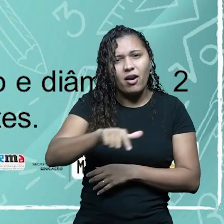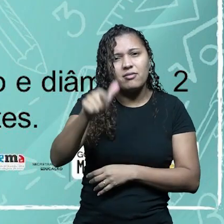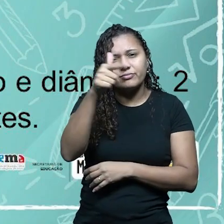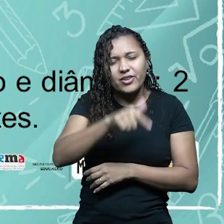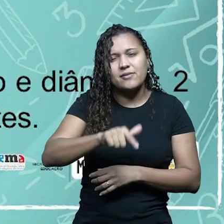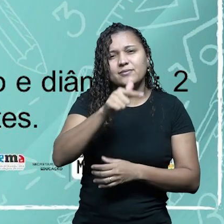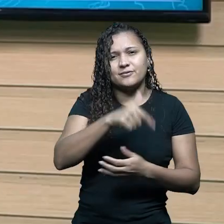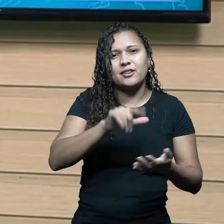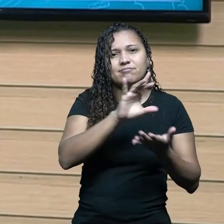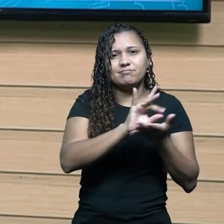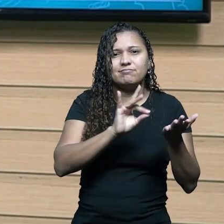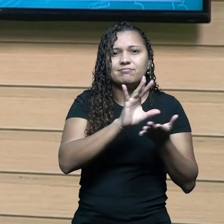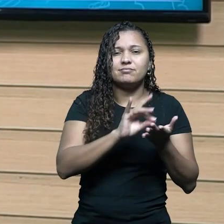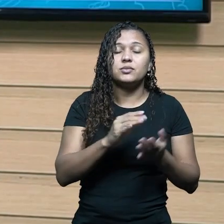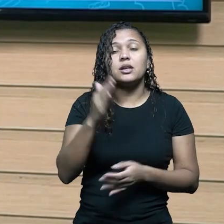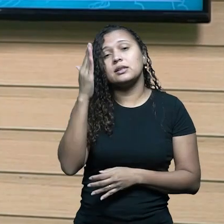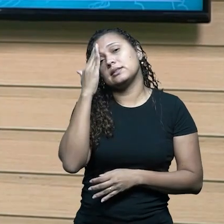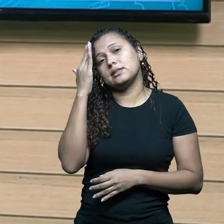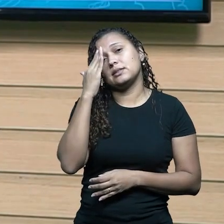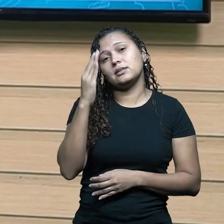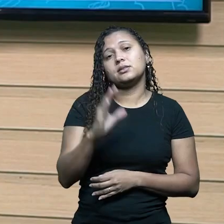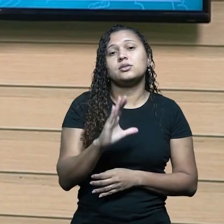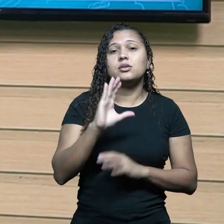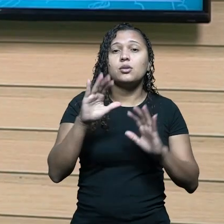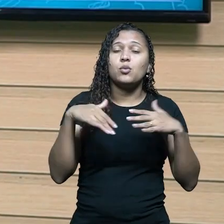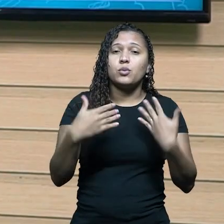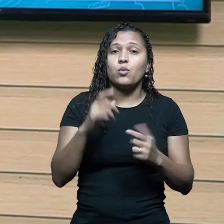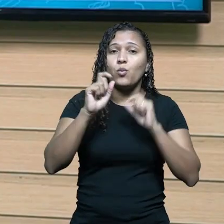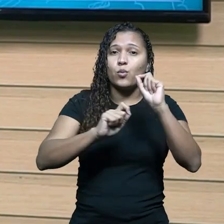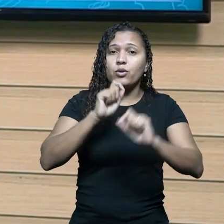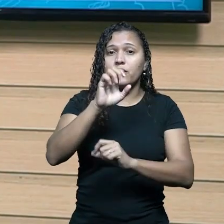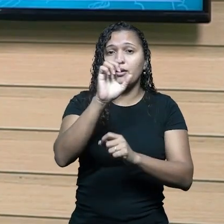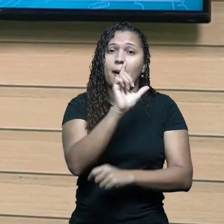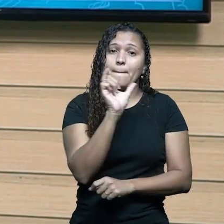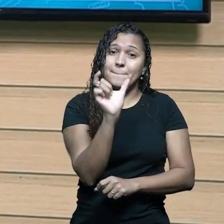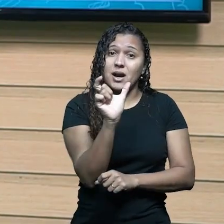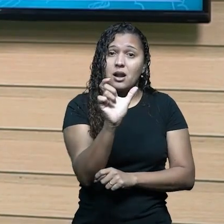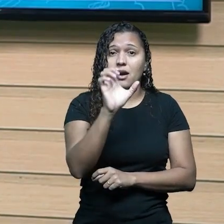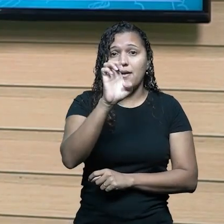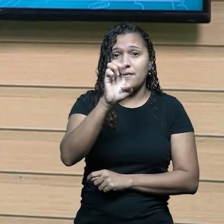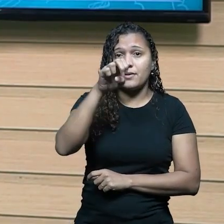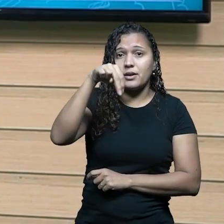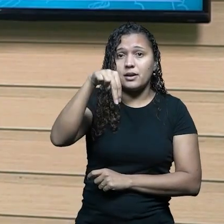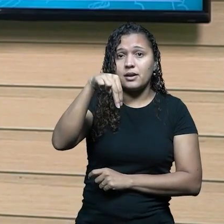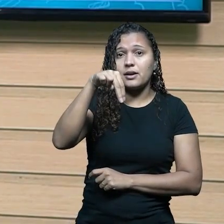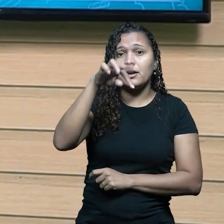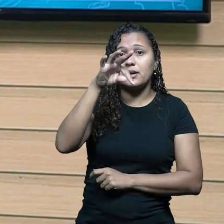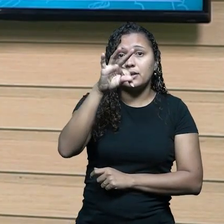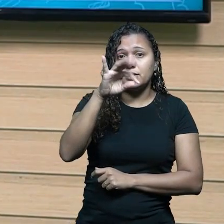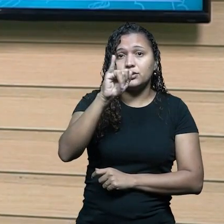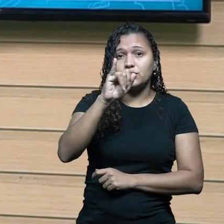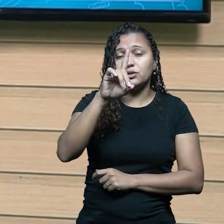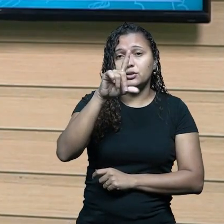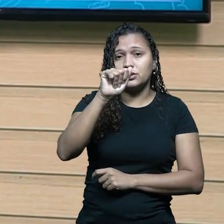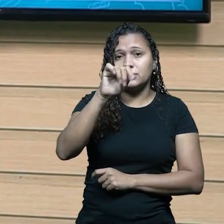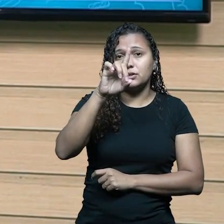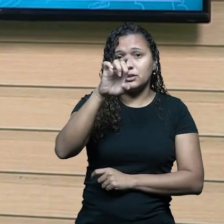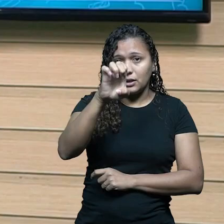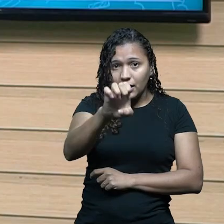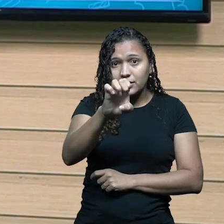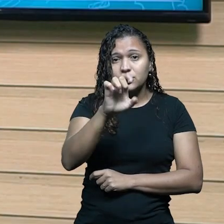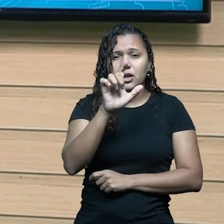várias vezes. Então, entende-se por entidade um elemento, um desenho ou parte do